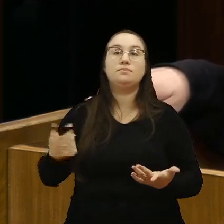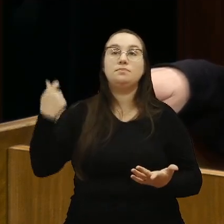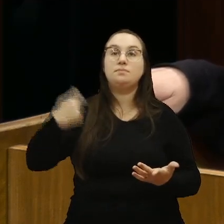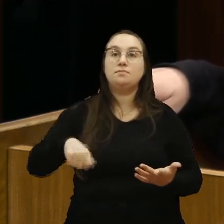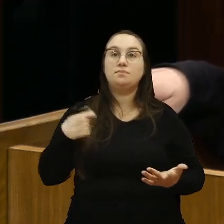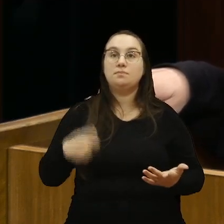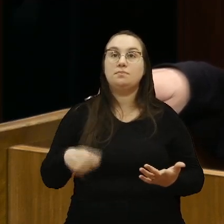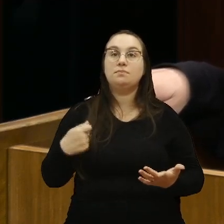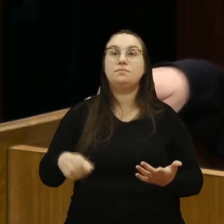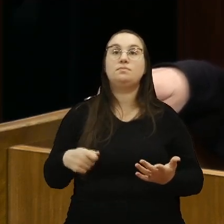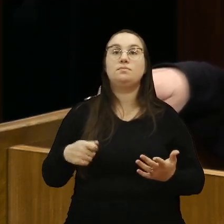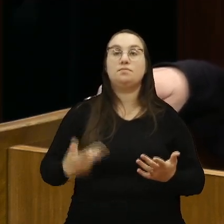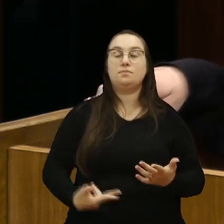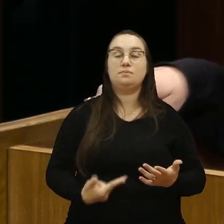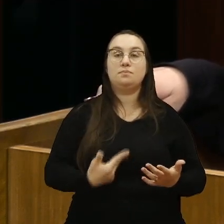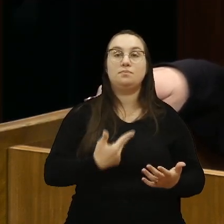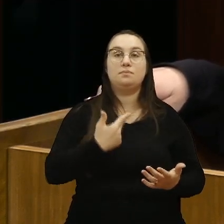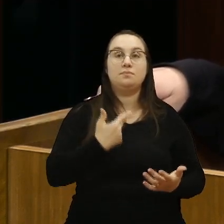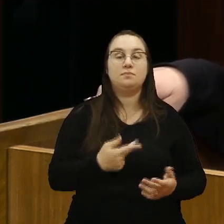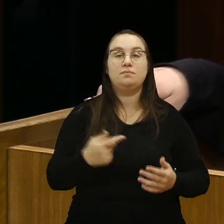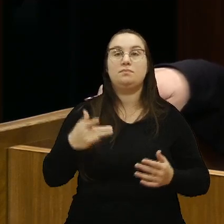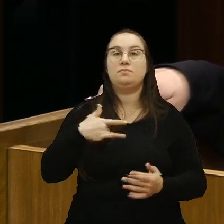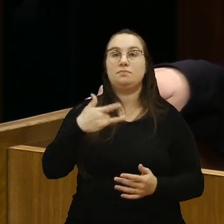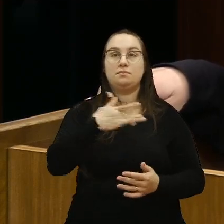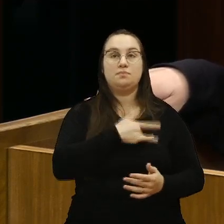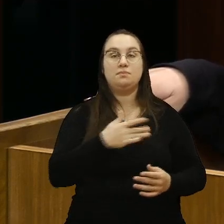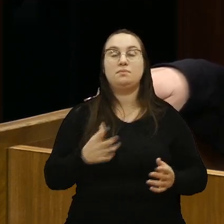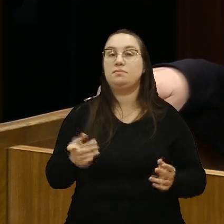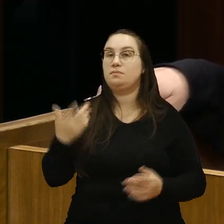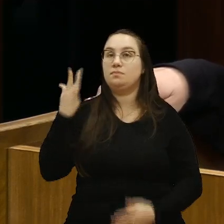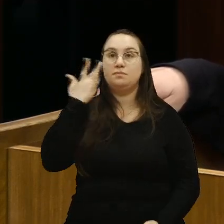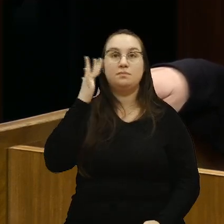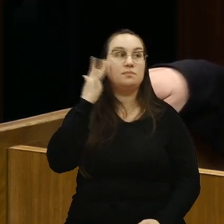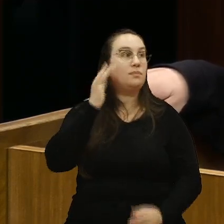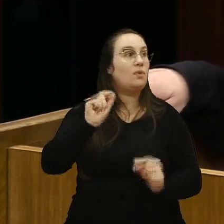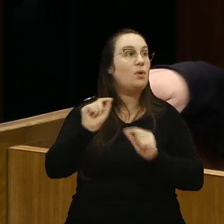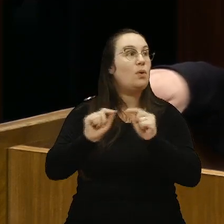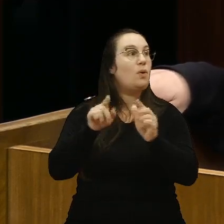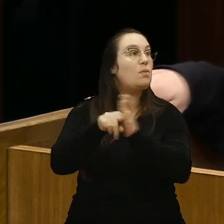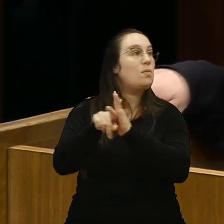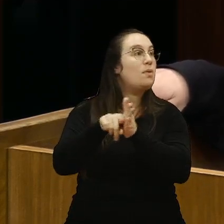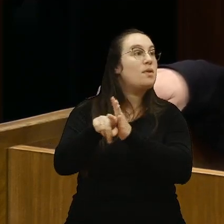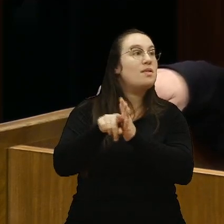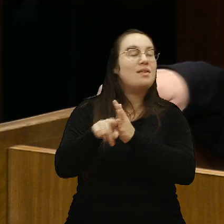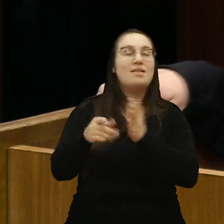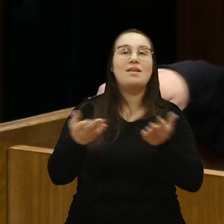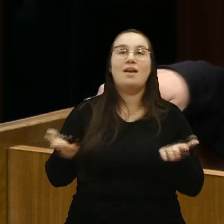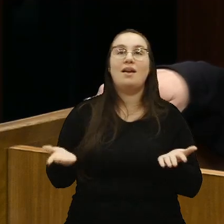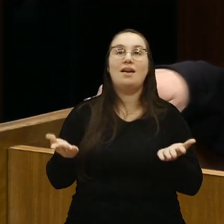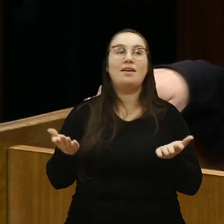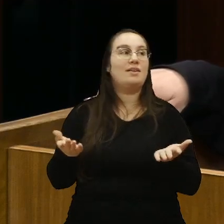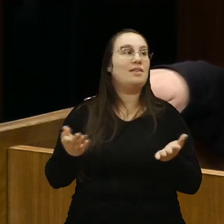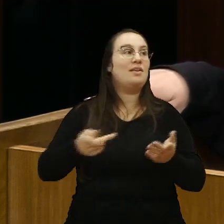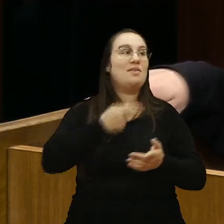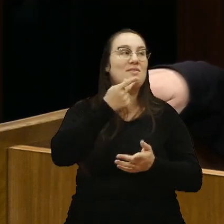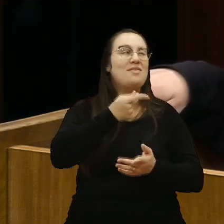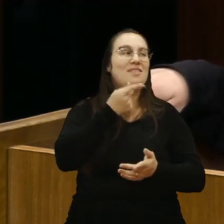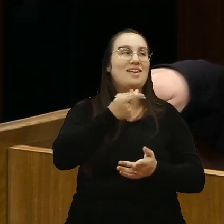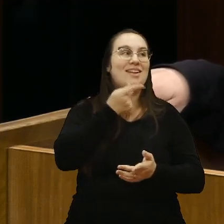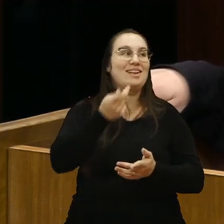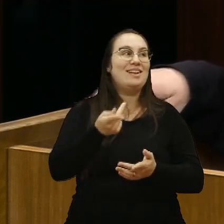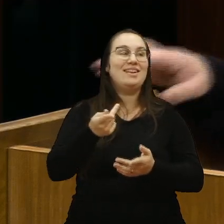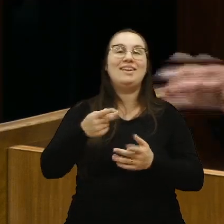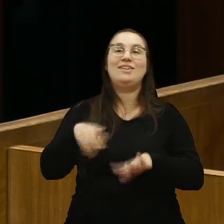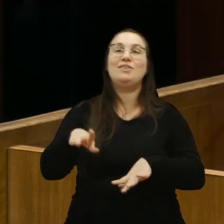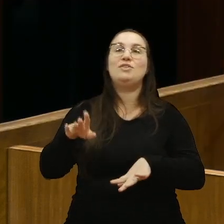precisam de procedimentos e muitas vezes não sabem como pesquisar. Então, a gente está falando de pais, de mães, de idosos,